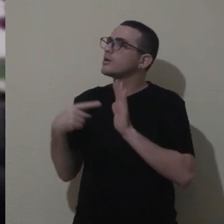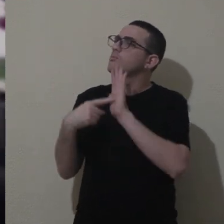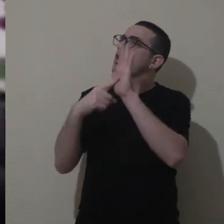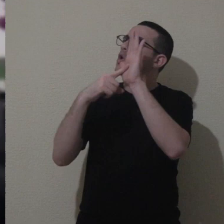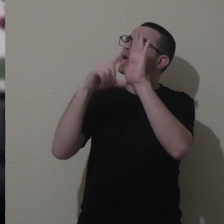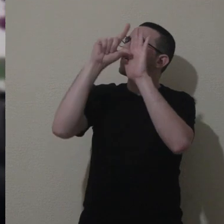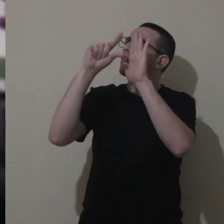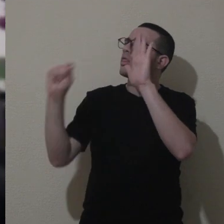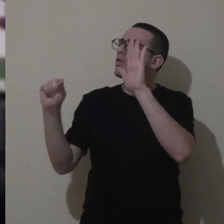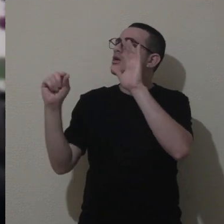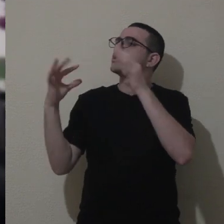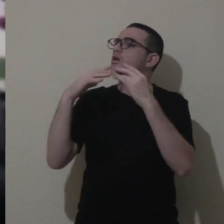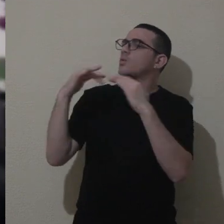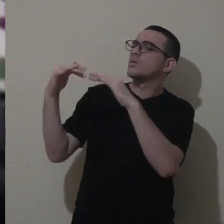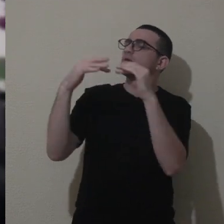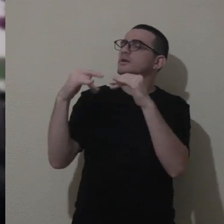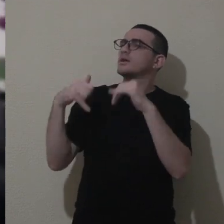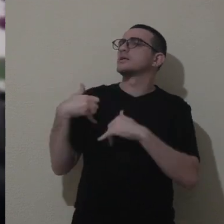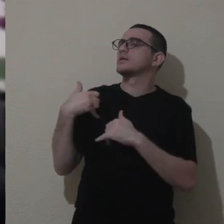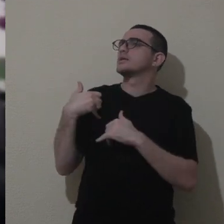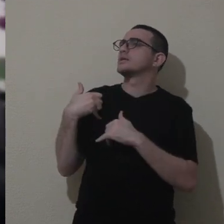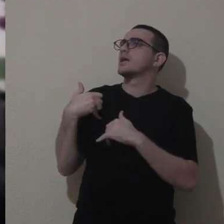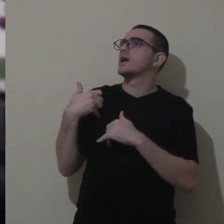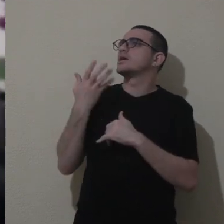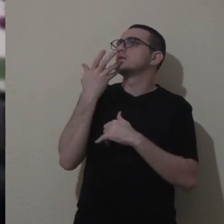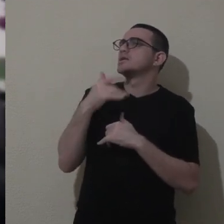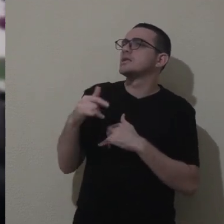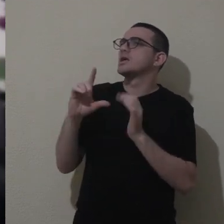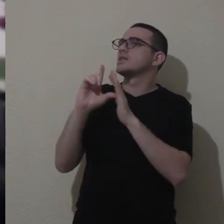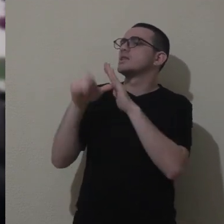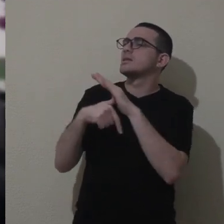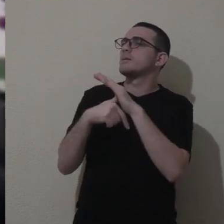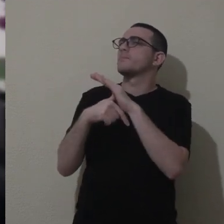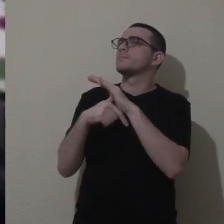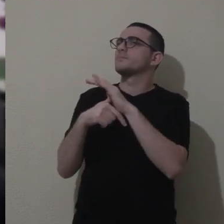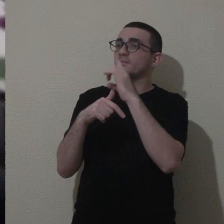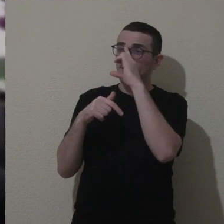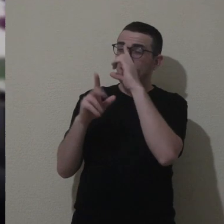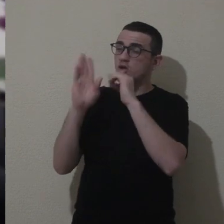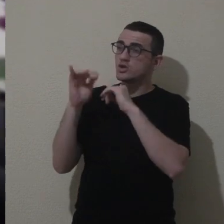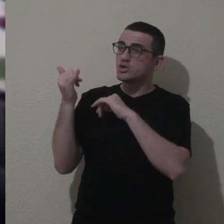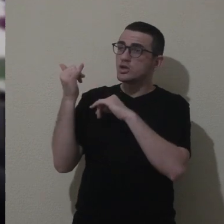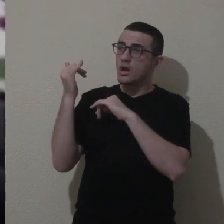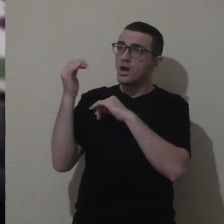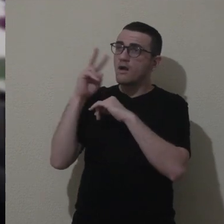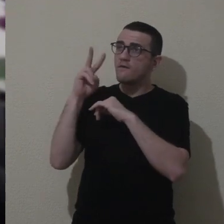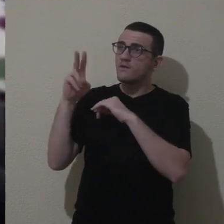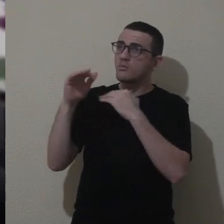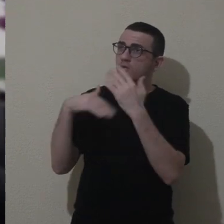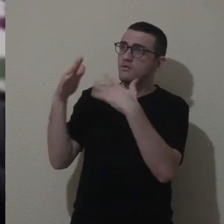um declínio no número de conexões sinápticas ainda na criança, logo após o período sinaptogênico. Já ouvi falar que era